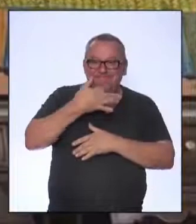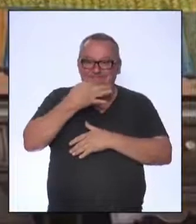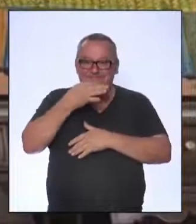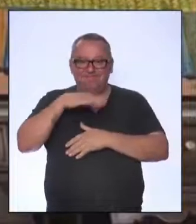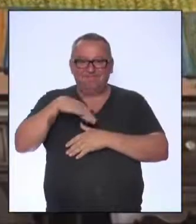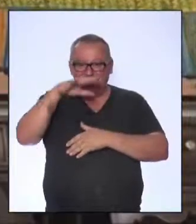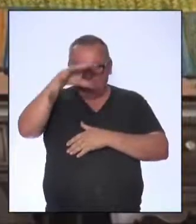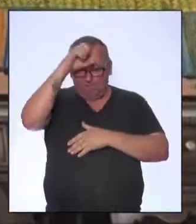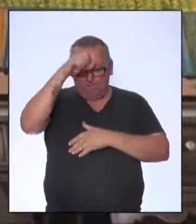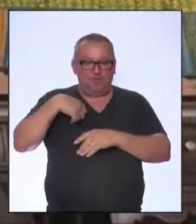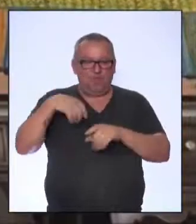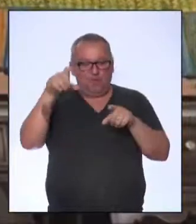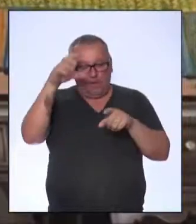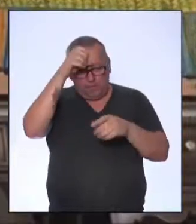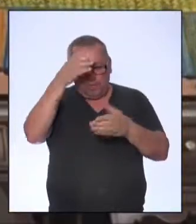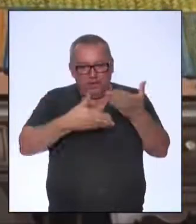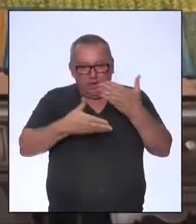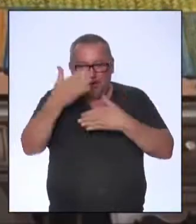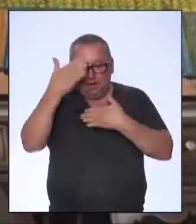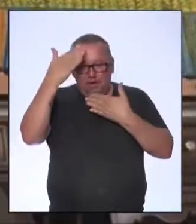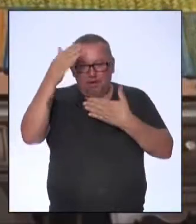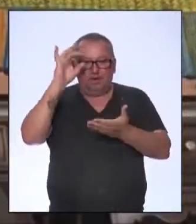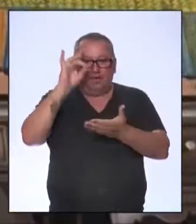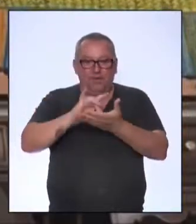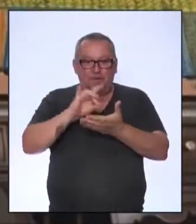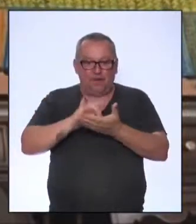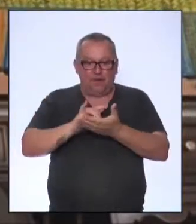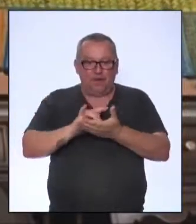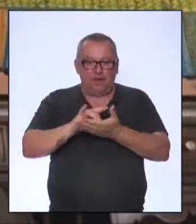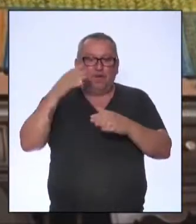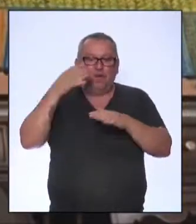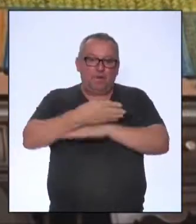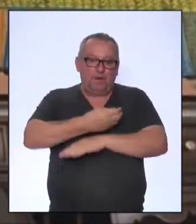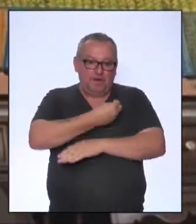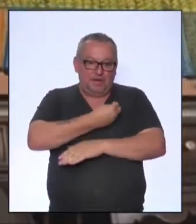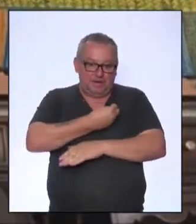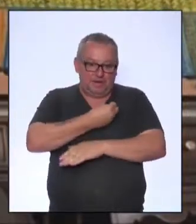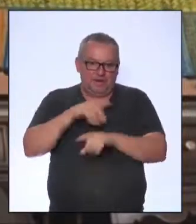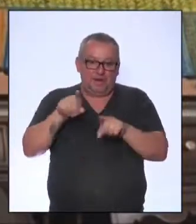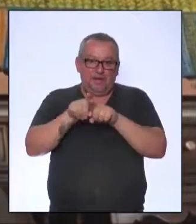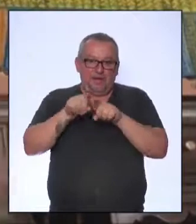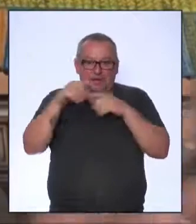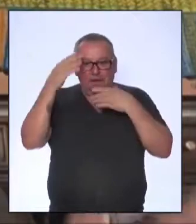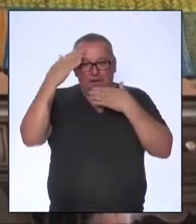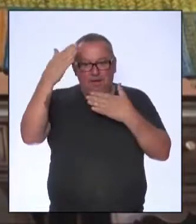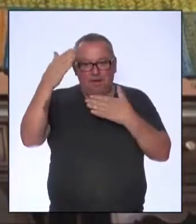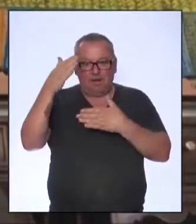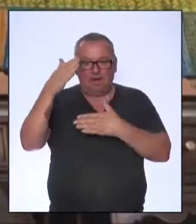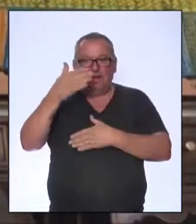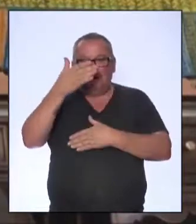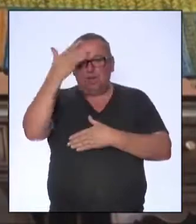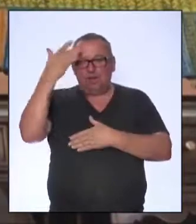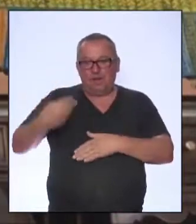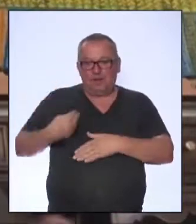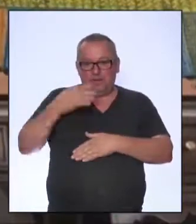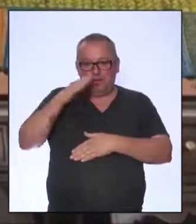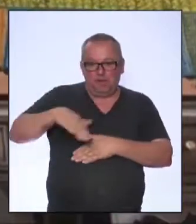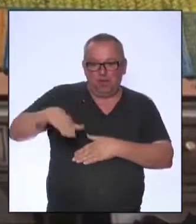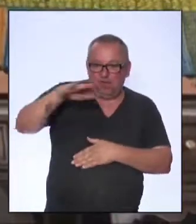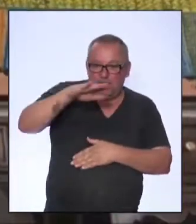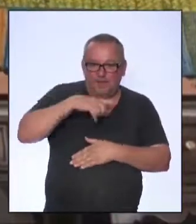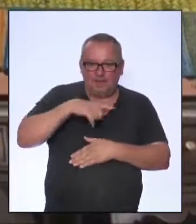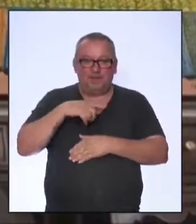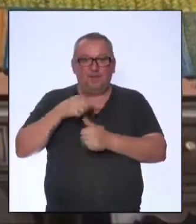mundo aprende. Eu aprendo muito. E agradeço de coração, Wagner, a sua presença aqui. E agradeço de coração a presença de todos vocês que